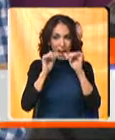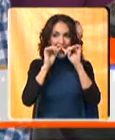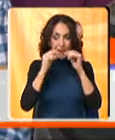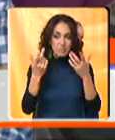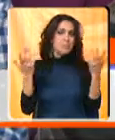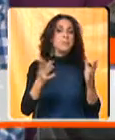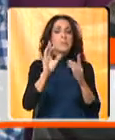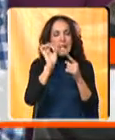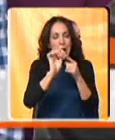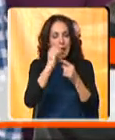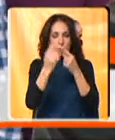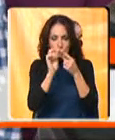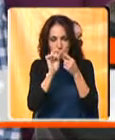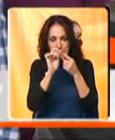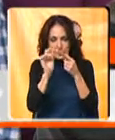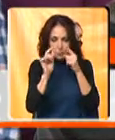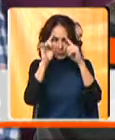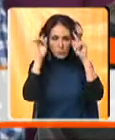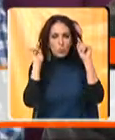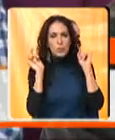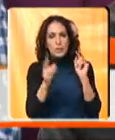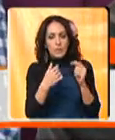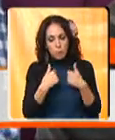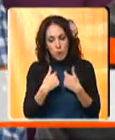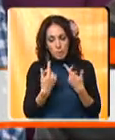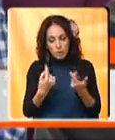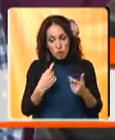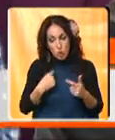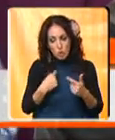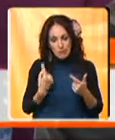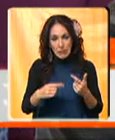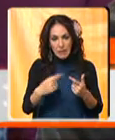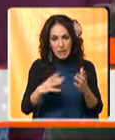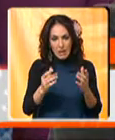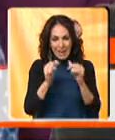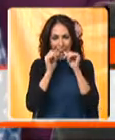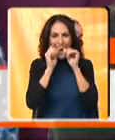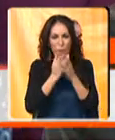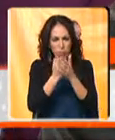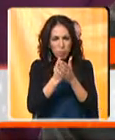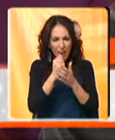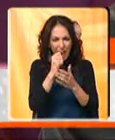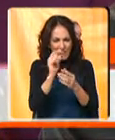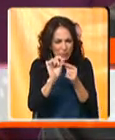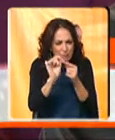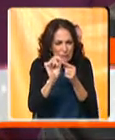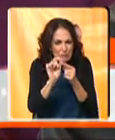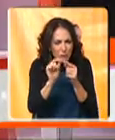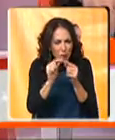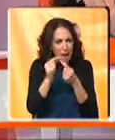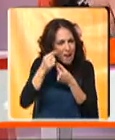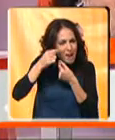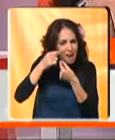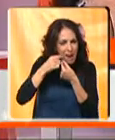colocar específicos e especiais, que na verdade, por acaso, só nós aqui os temos. Os zigomáticos? Os zigomáticos. Os zigomáticos. São aqueles, são os maiores.